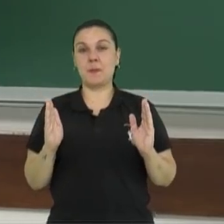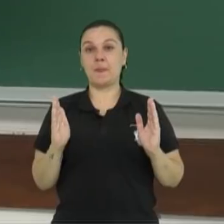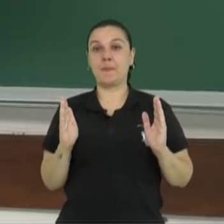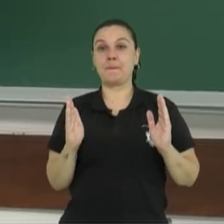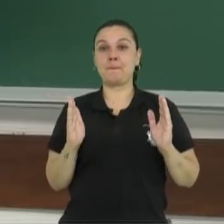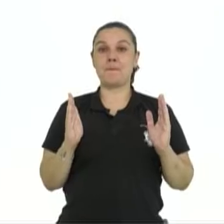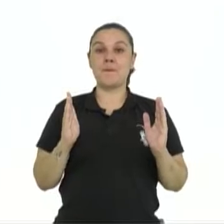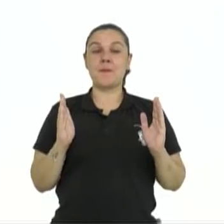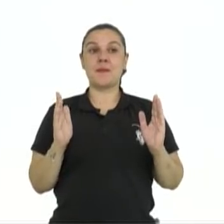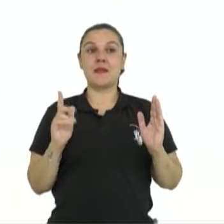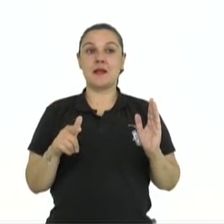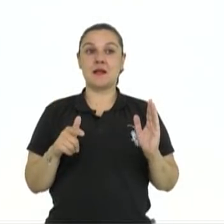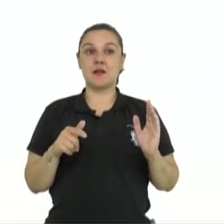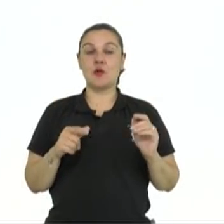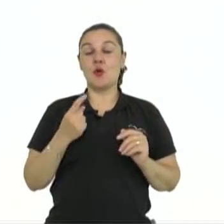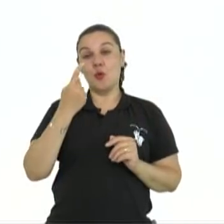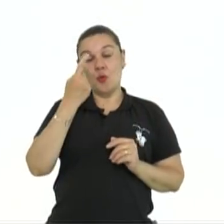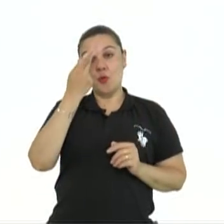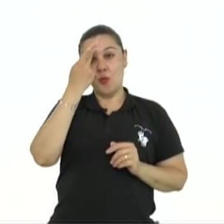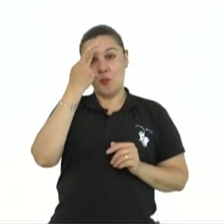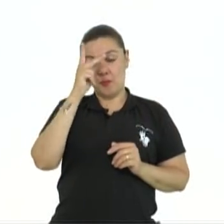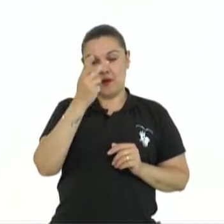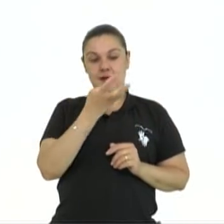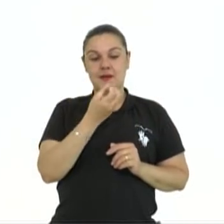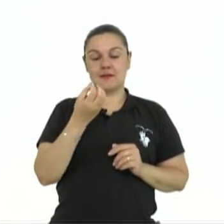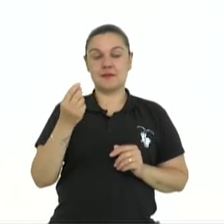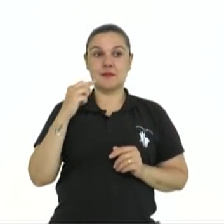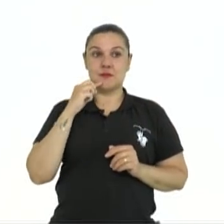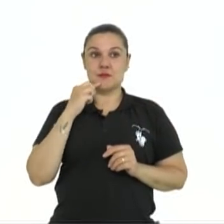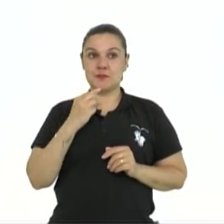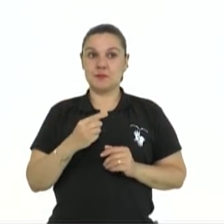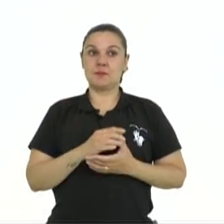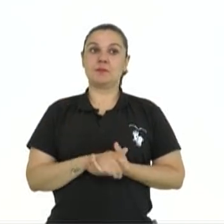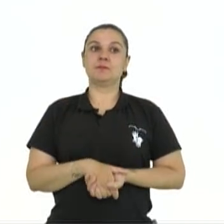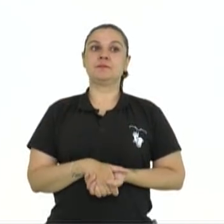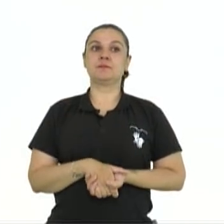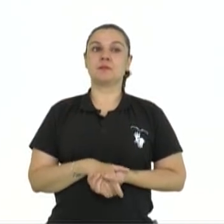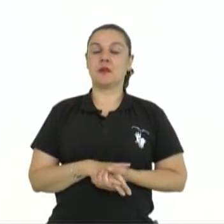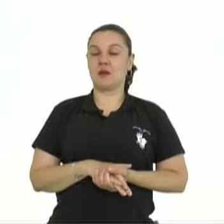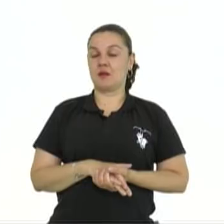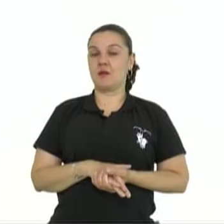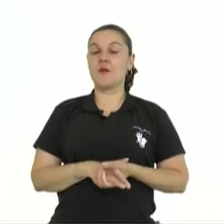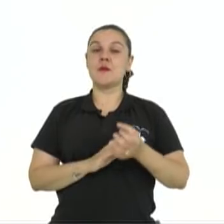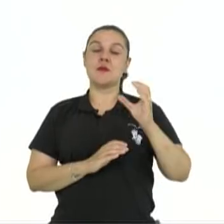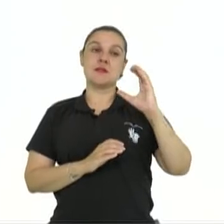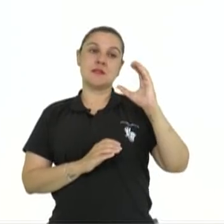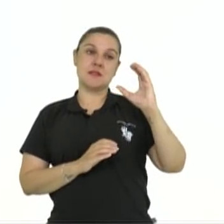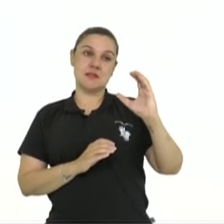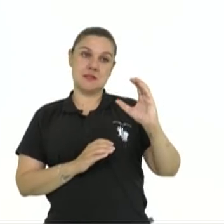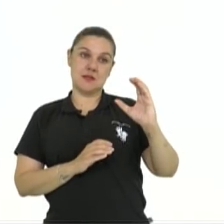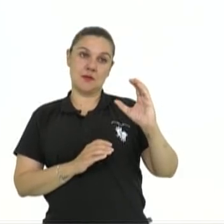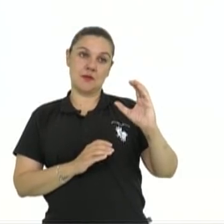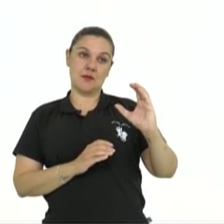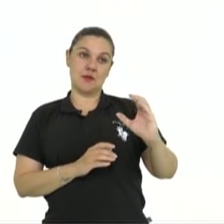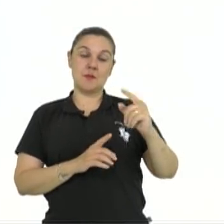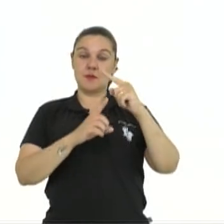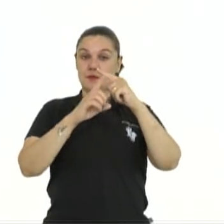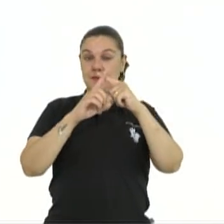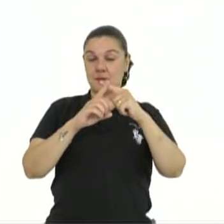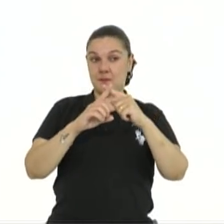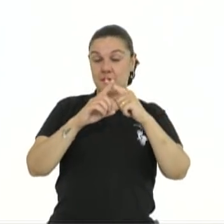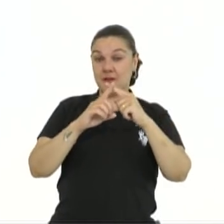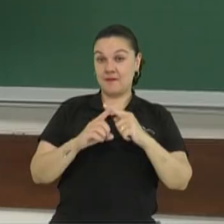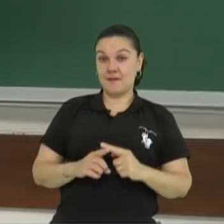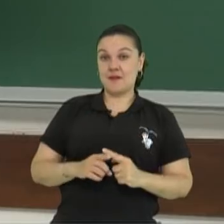distância, num mapa de escala 1 para 300 mil. Então, o que eu tenho que fazer? Eu vou calcular a distância, né? Então, 5 centímetros